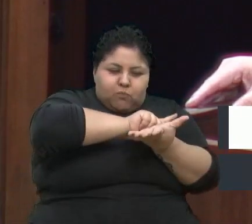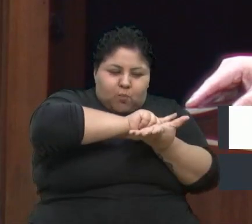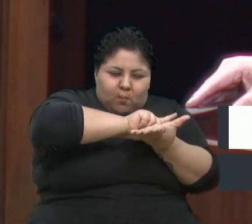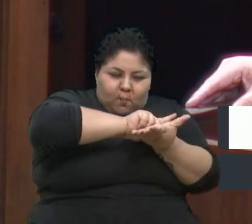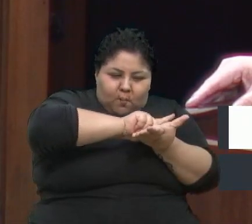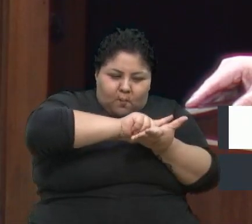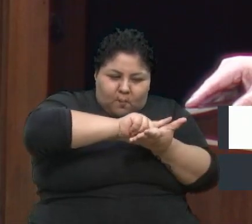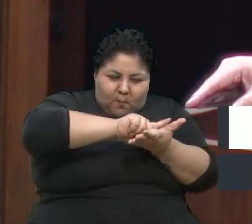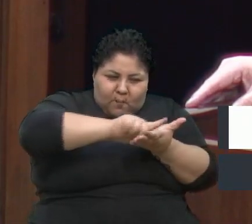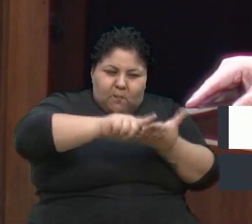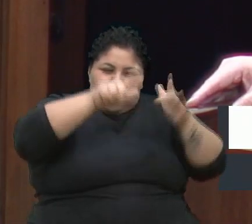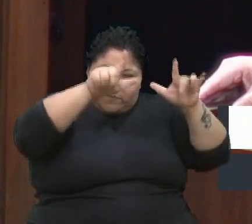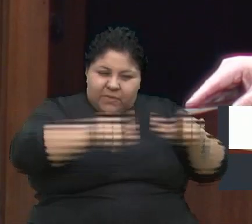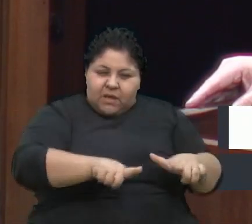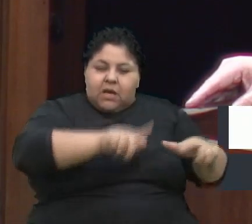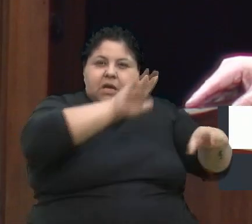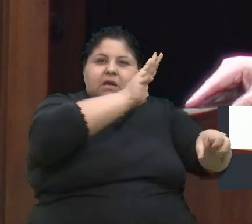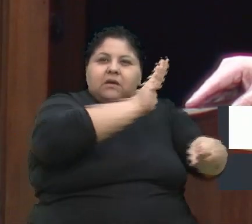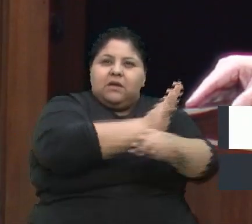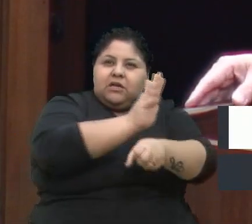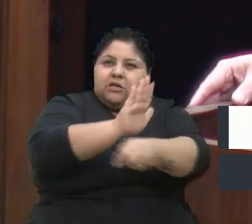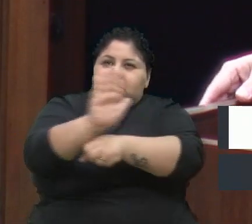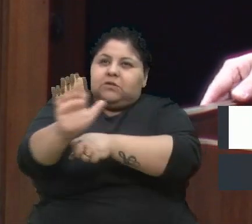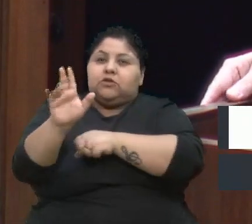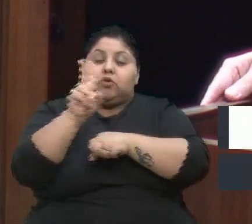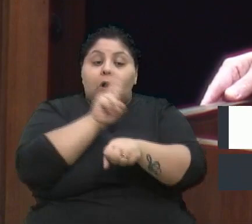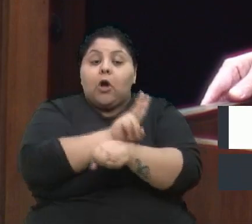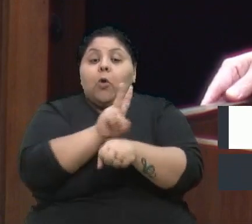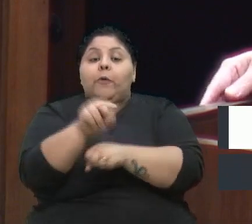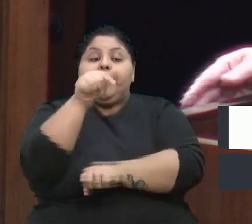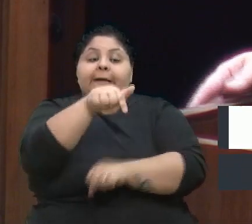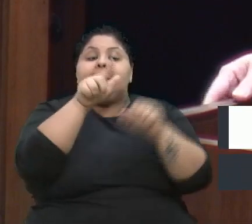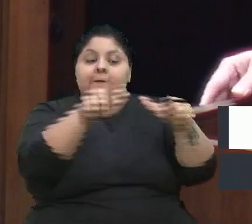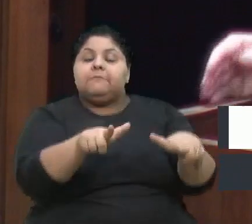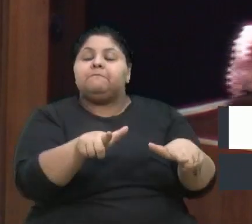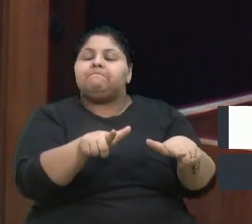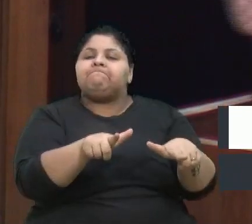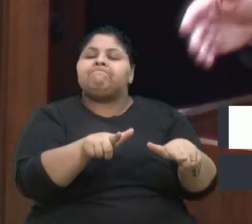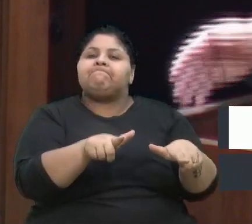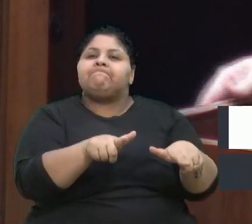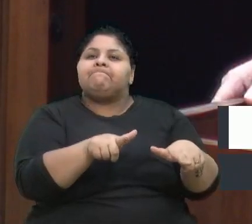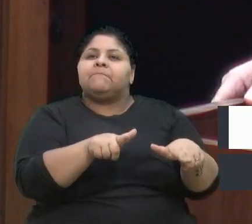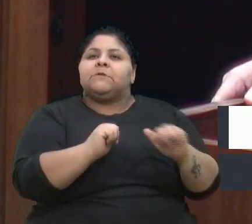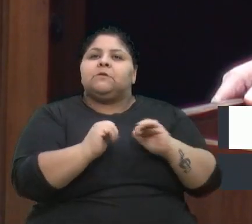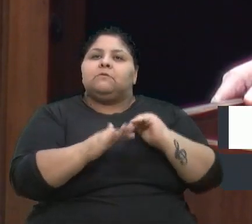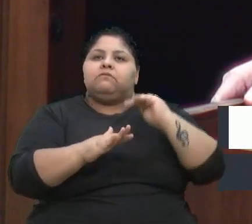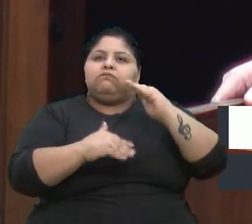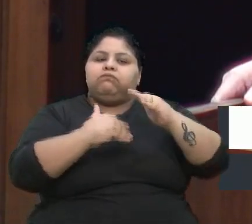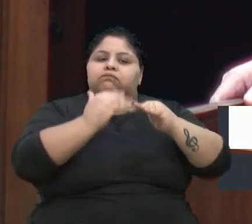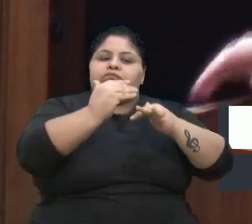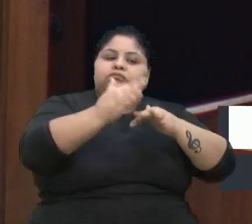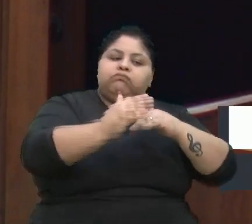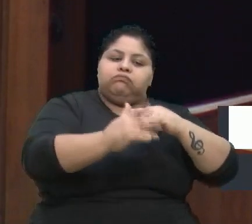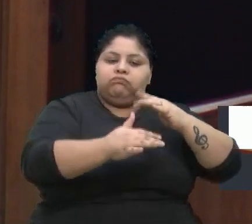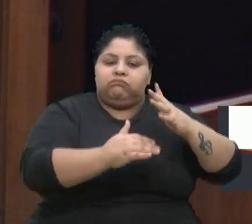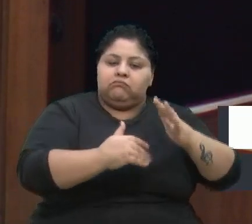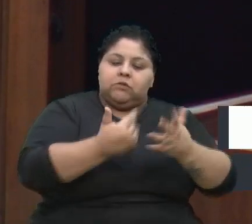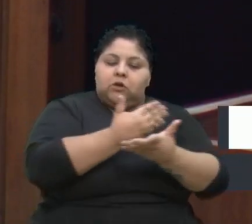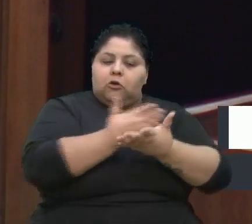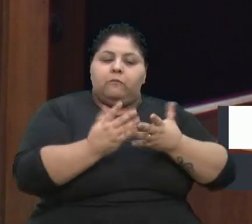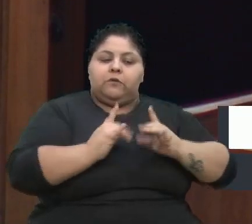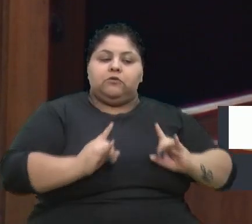enfim, ajudou, né, a preservar aquele local, e, no passado do tempo, foi construído o pavilhão da